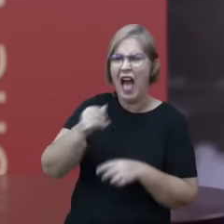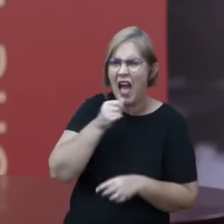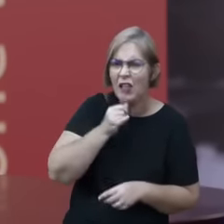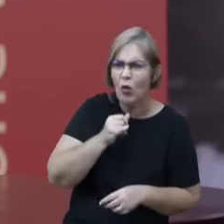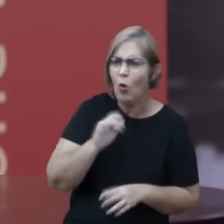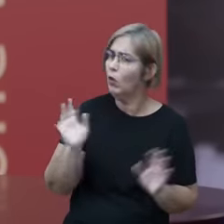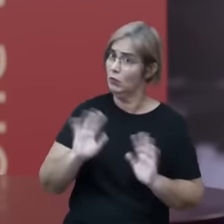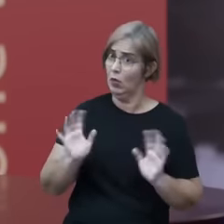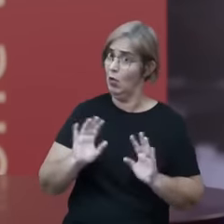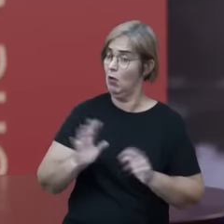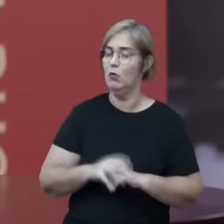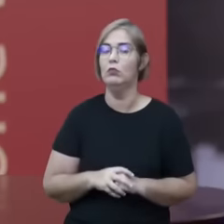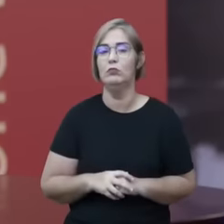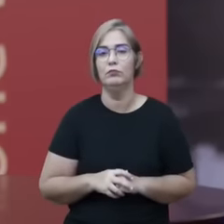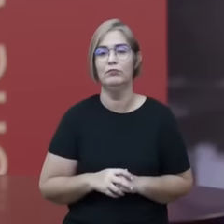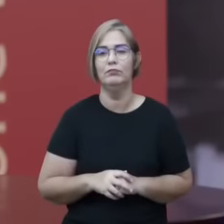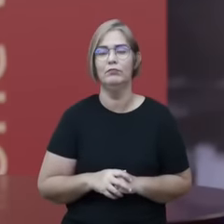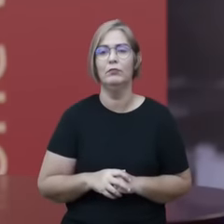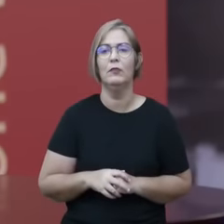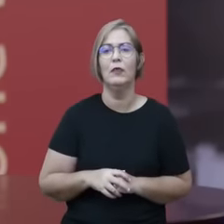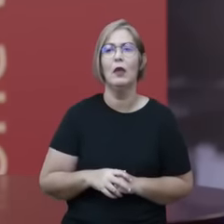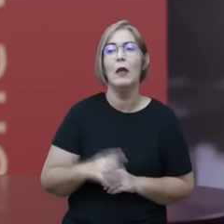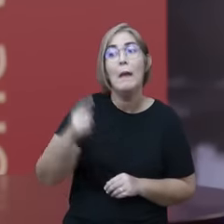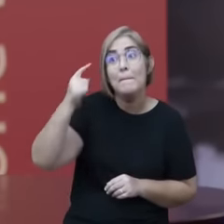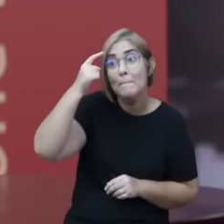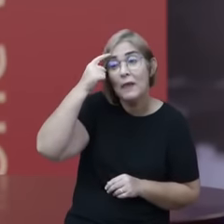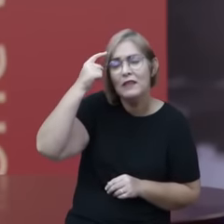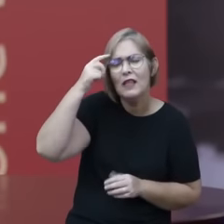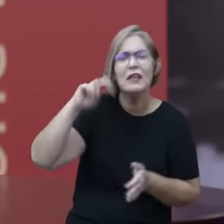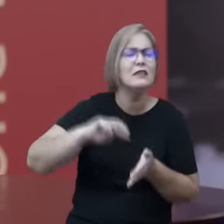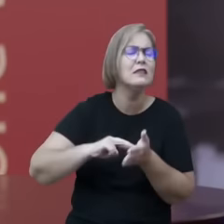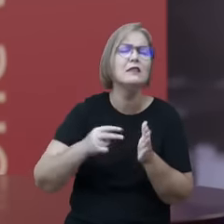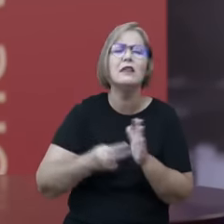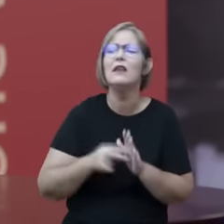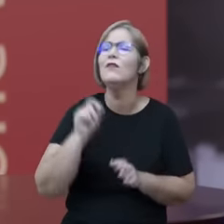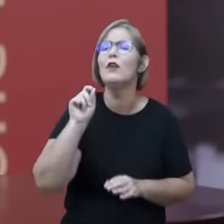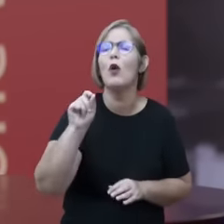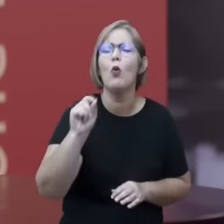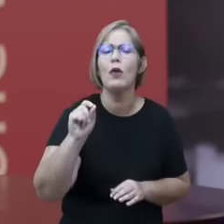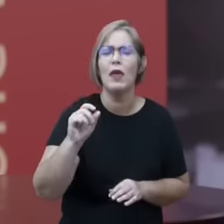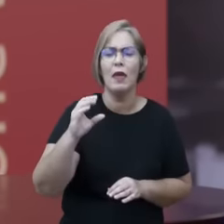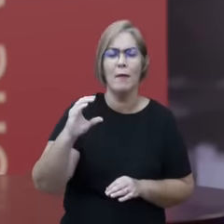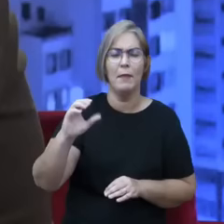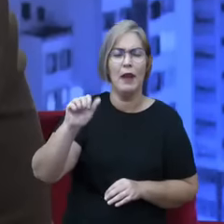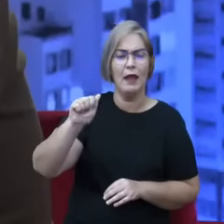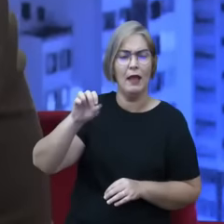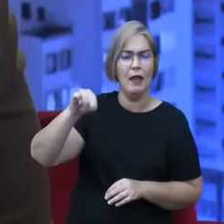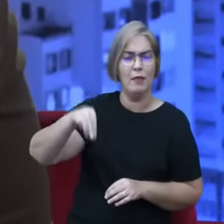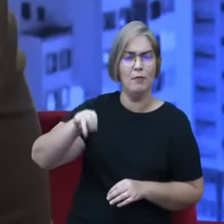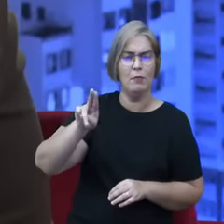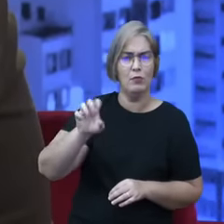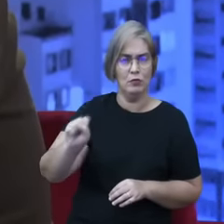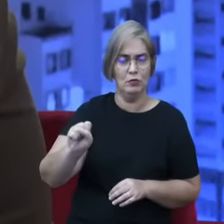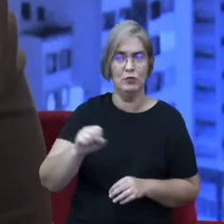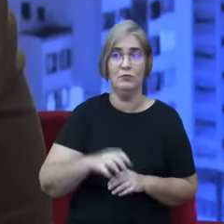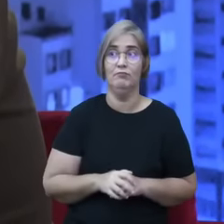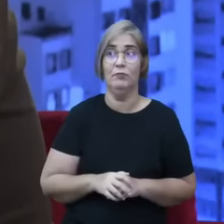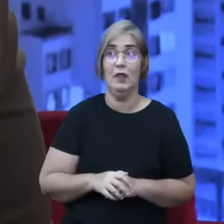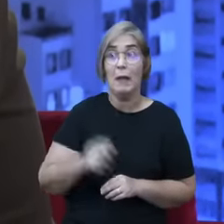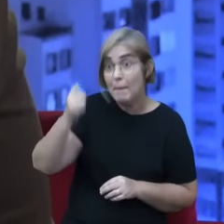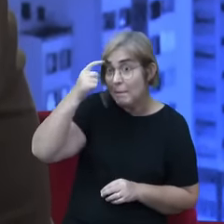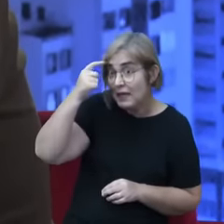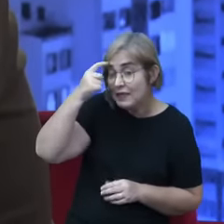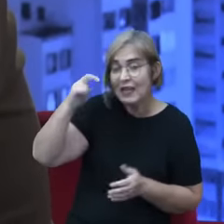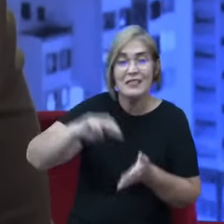o que que significa então pensar para o caminho? Pensar para o caminho significa aprender